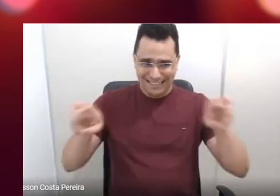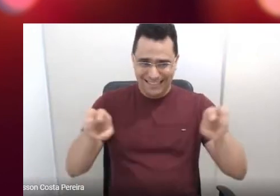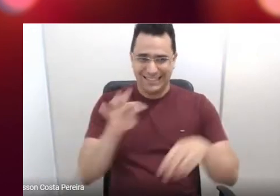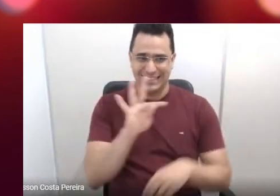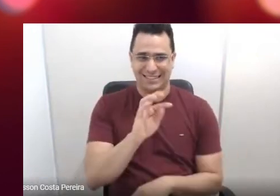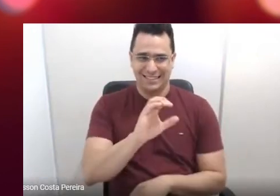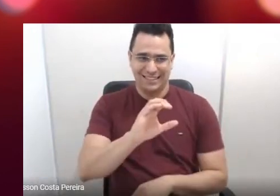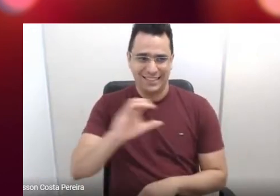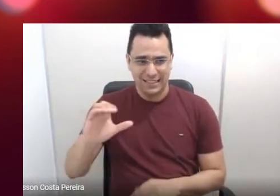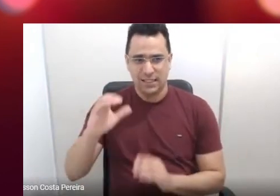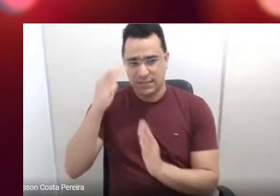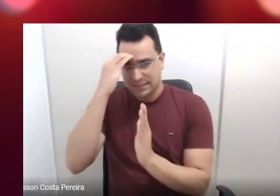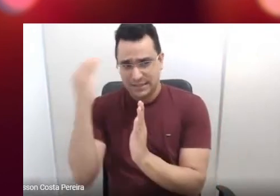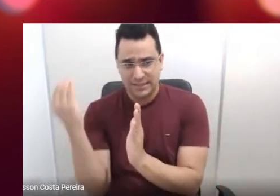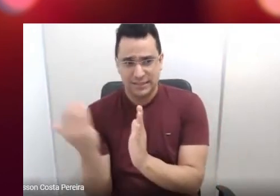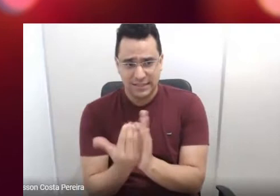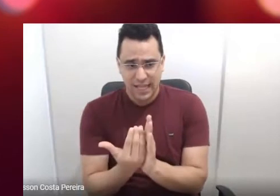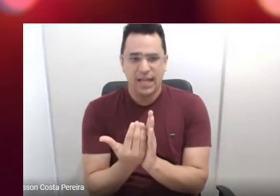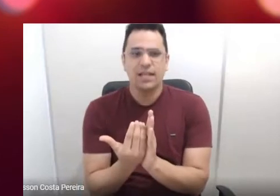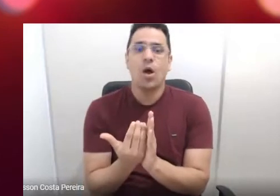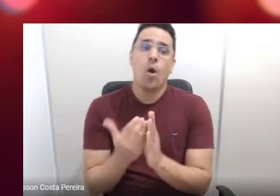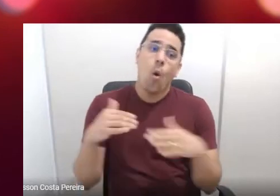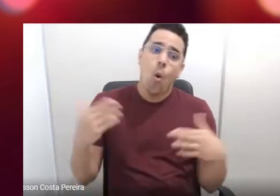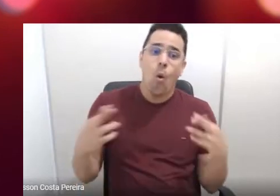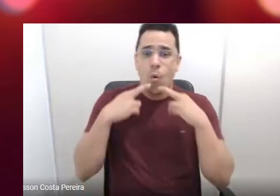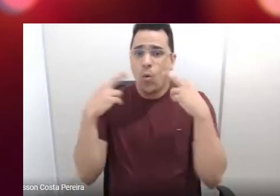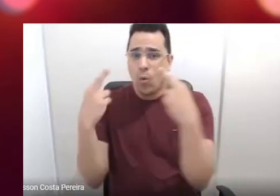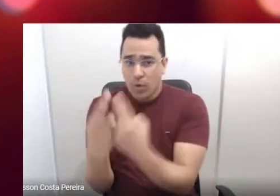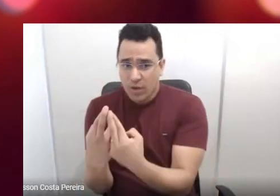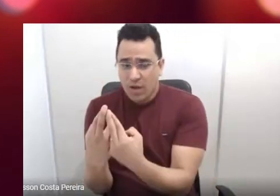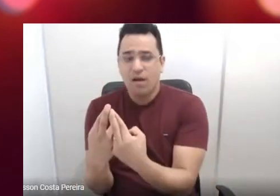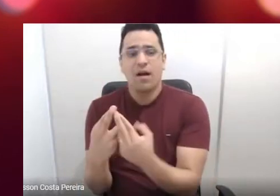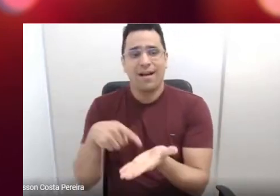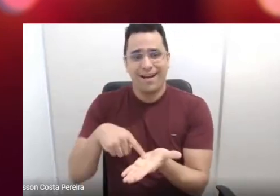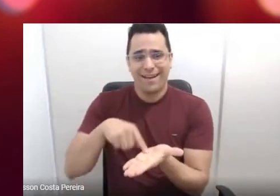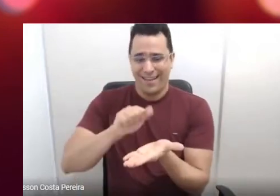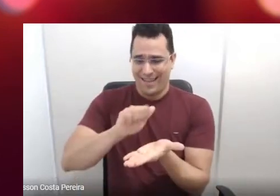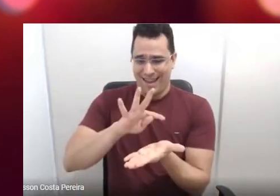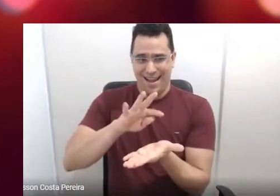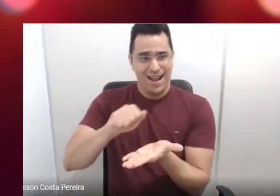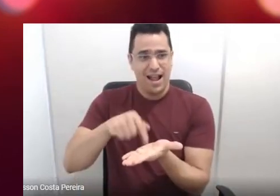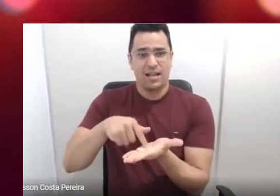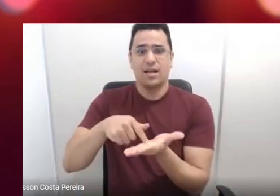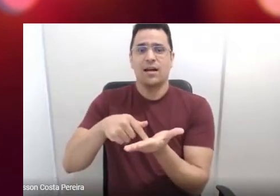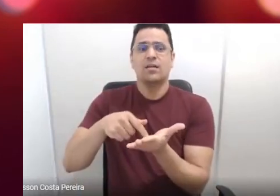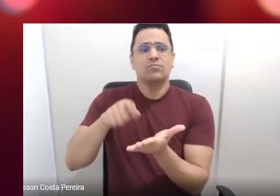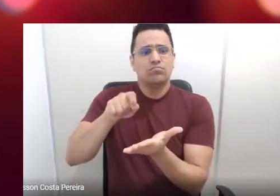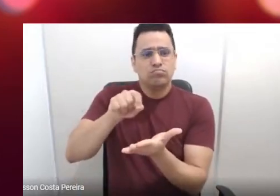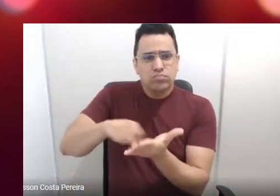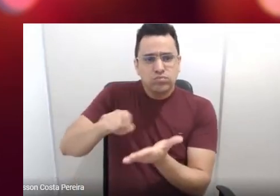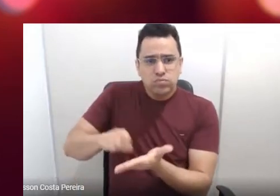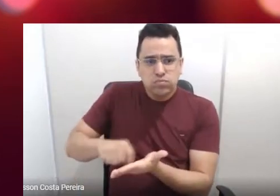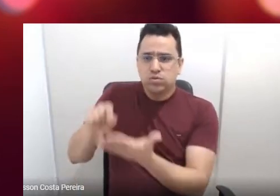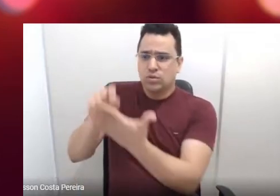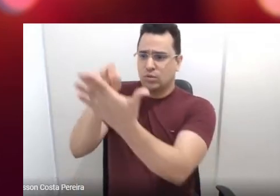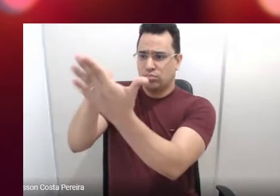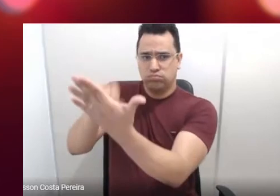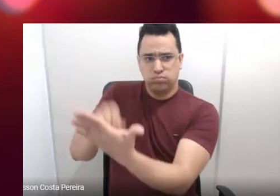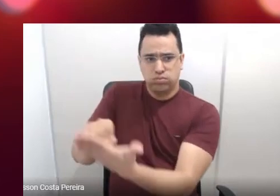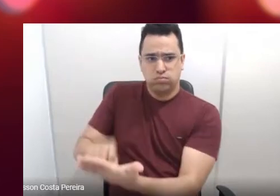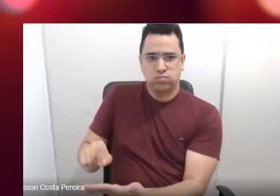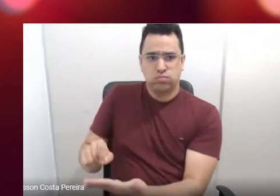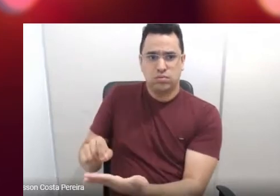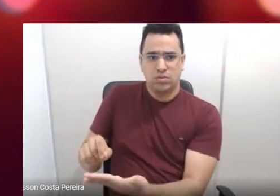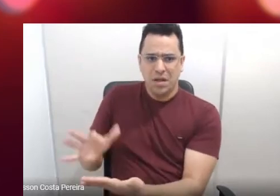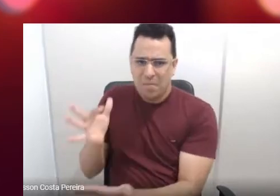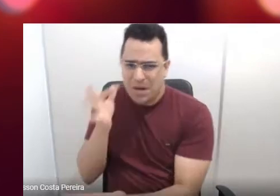servidor que participa de uma banca de defesa de TCC, tese ou uma reunião, a ata já poderá ser confeccionada